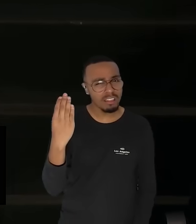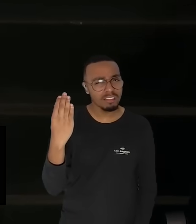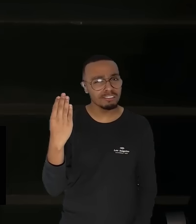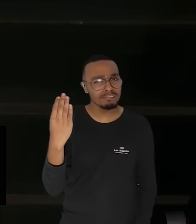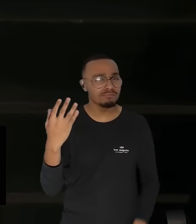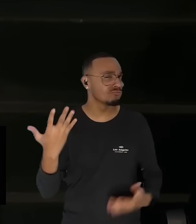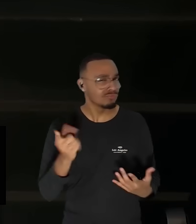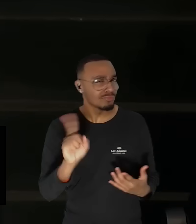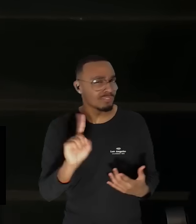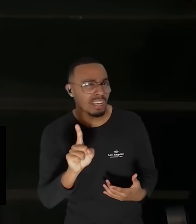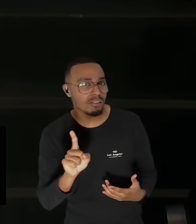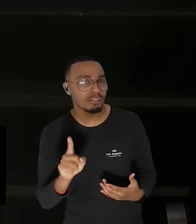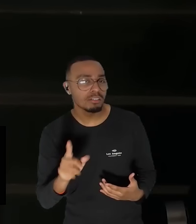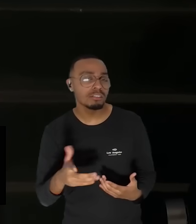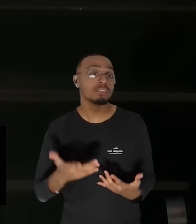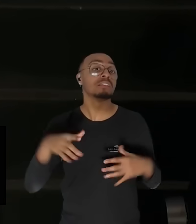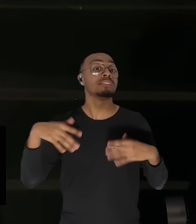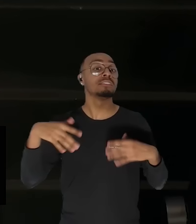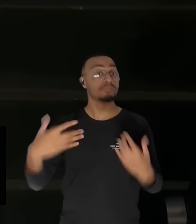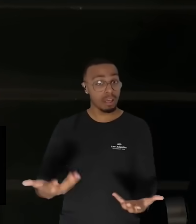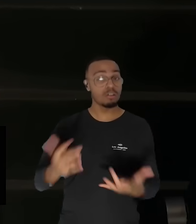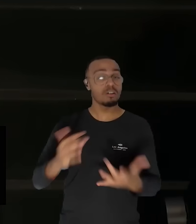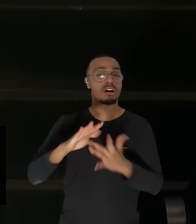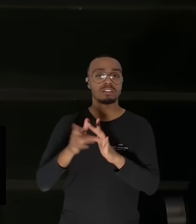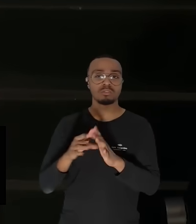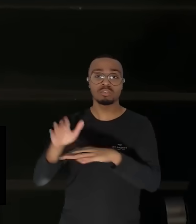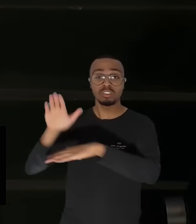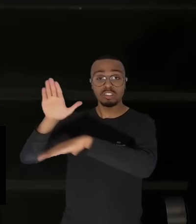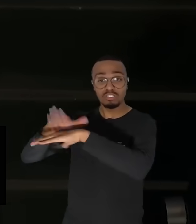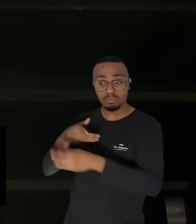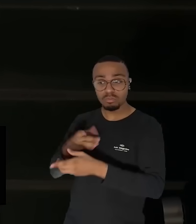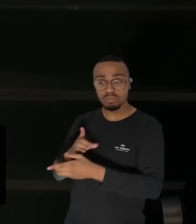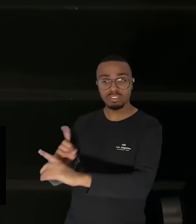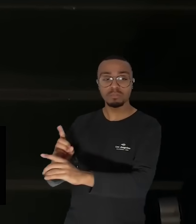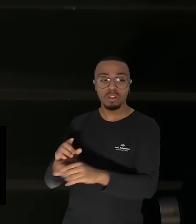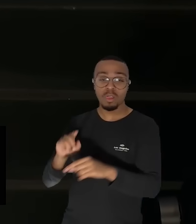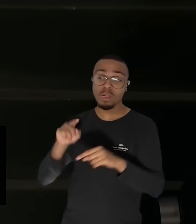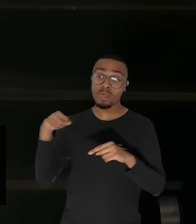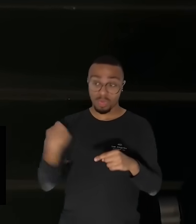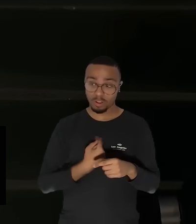Se Jesus disse, vamos para o outro lado, como é que a história termina?